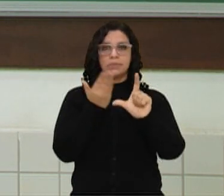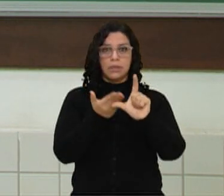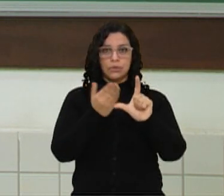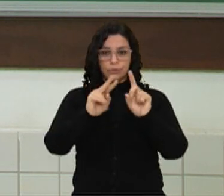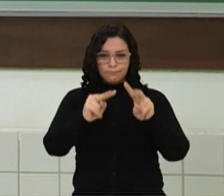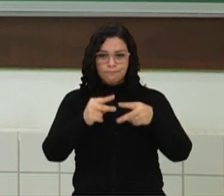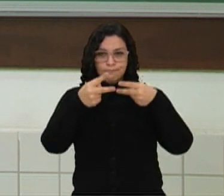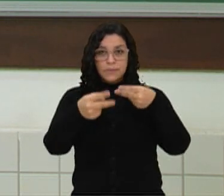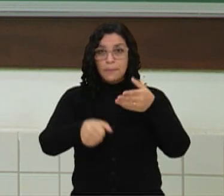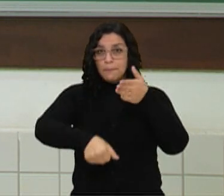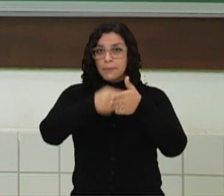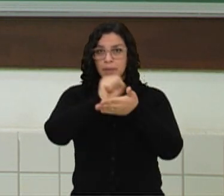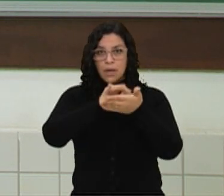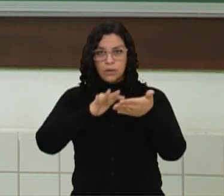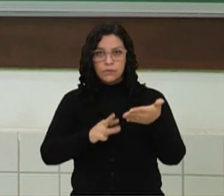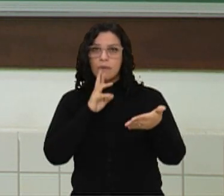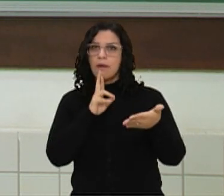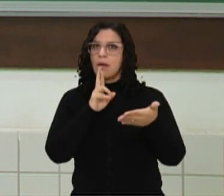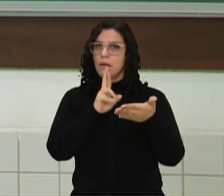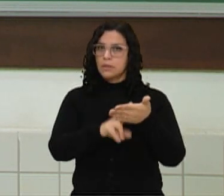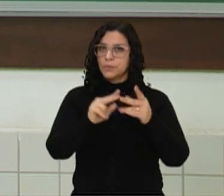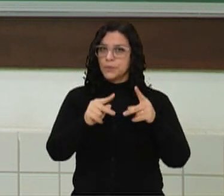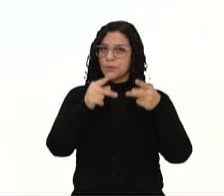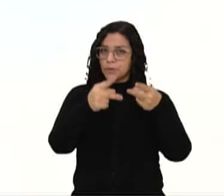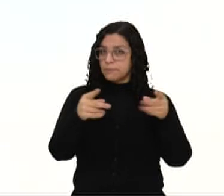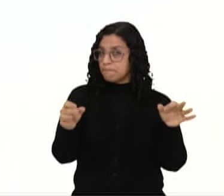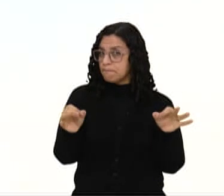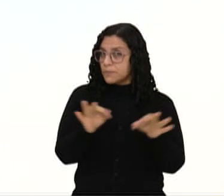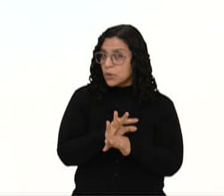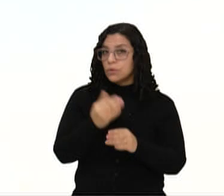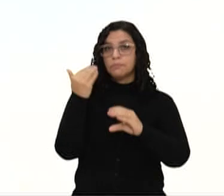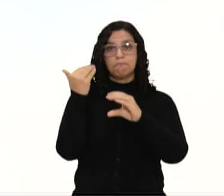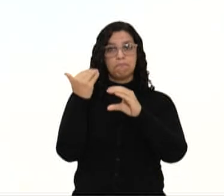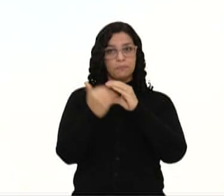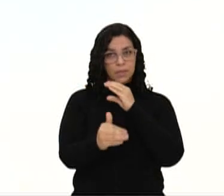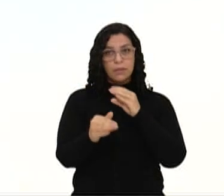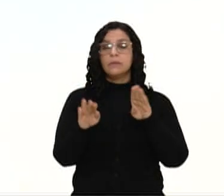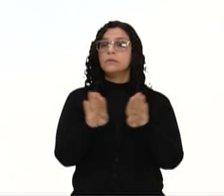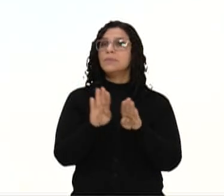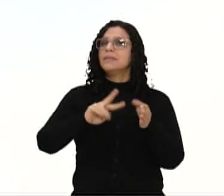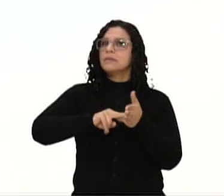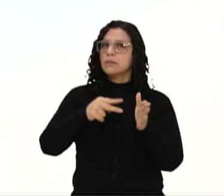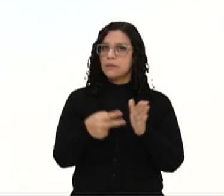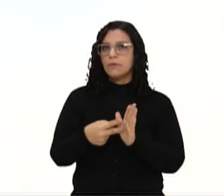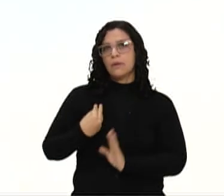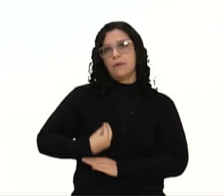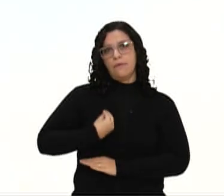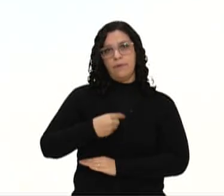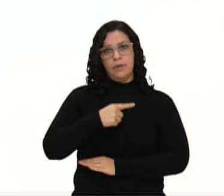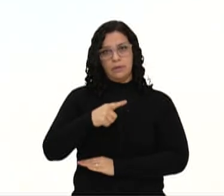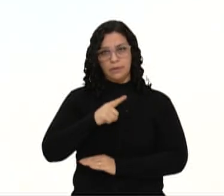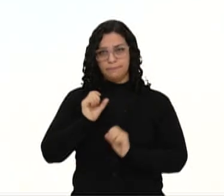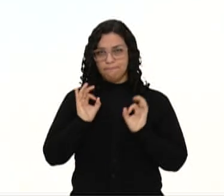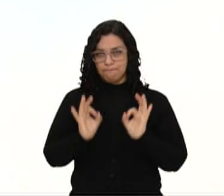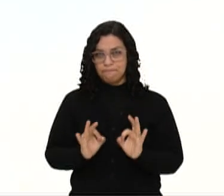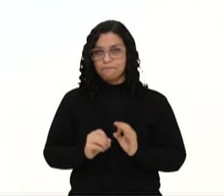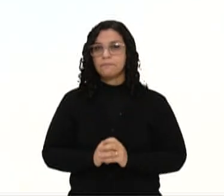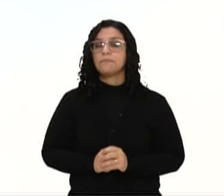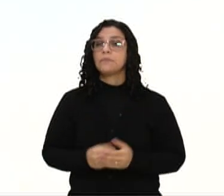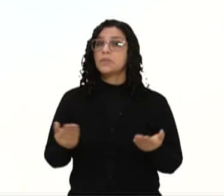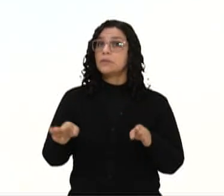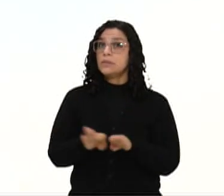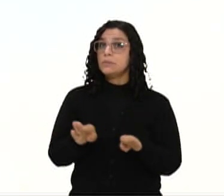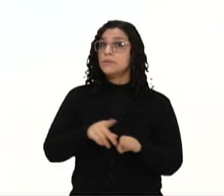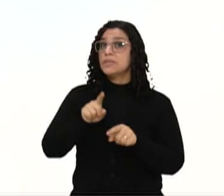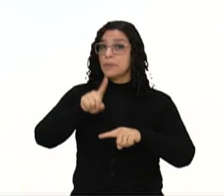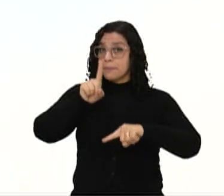a primeira atividade lá no primeiro link, resolver, enviar, e isso fica registrada a tua presença. Tenham em mãos